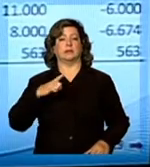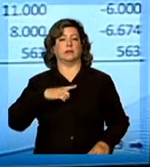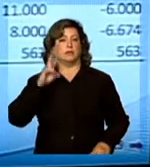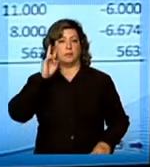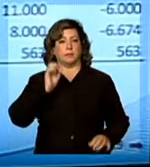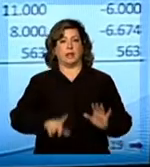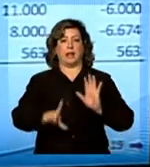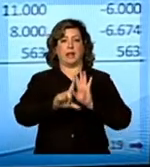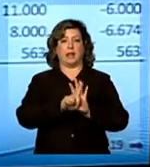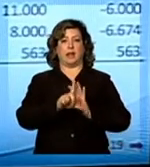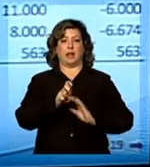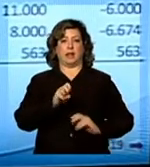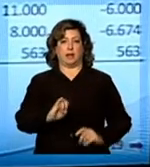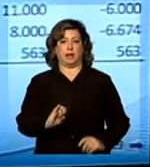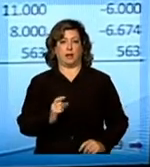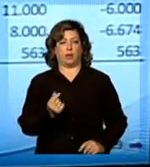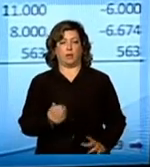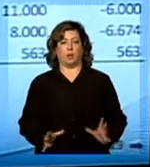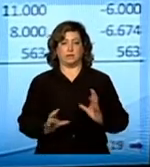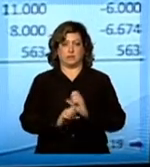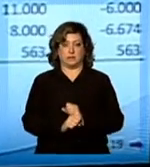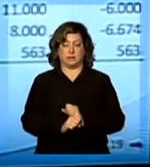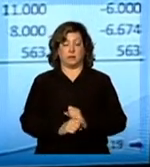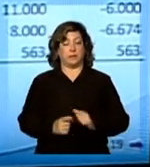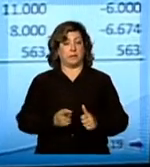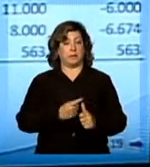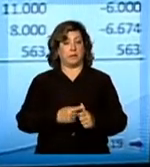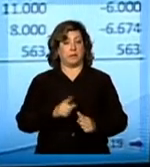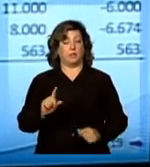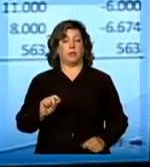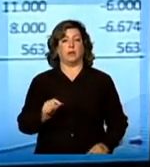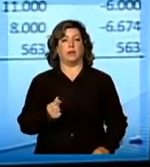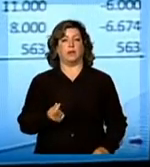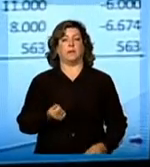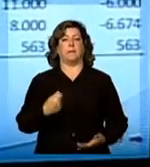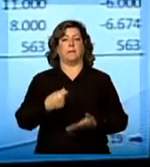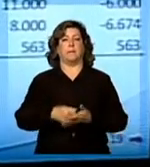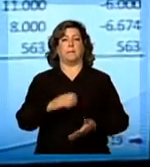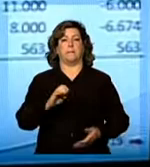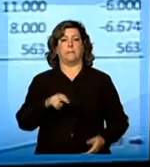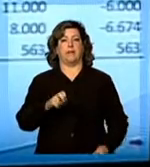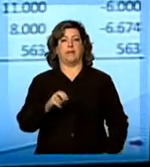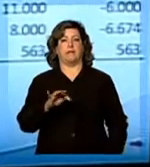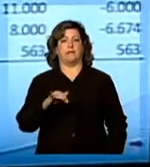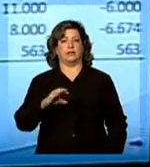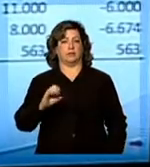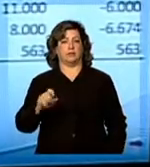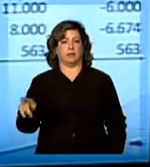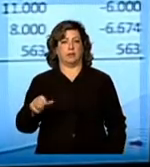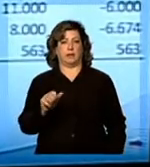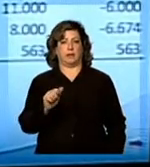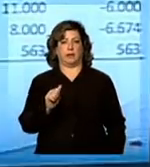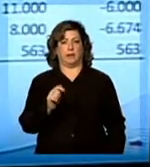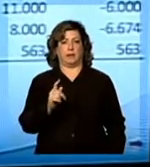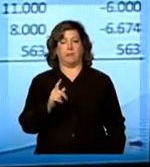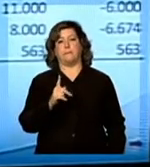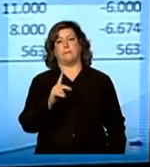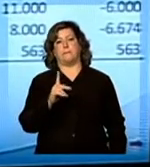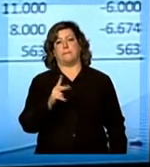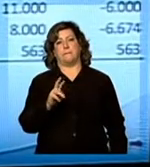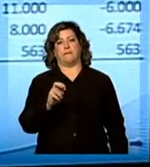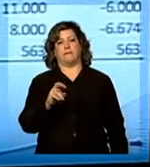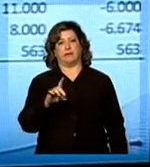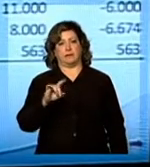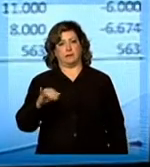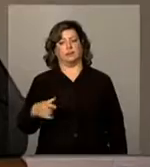orçamentária? Em primeiro lugar, os benefícios da Previdência. Aqui, na despesa, há uma redução de 1 bilhão